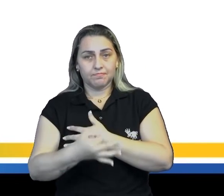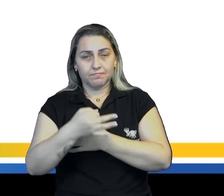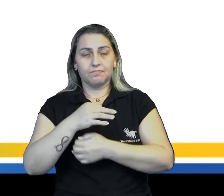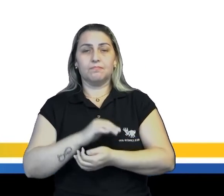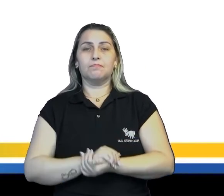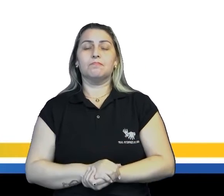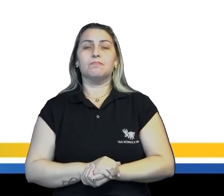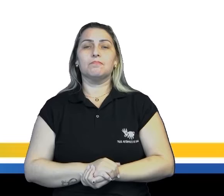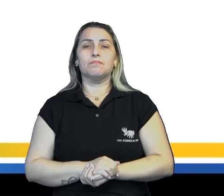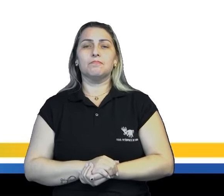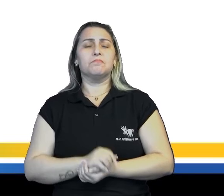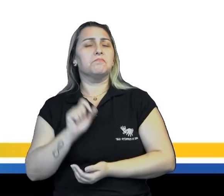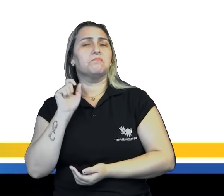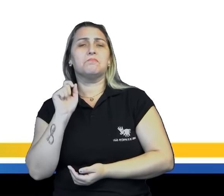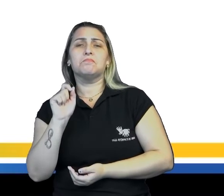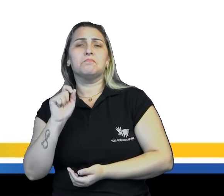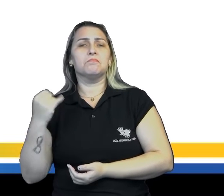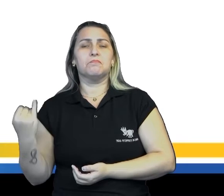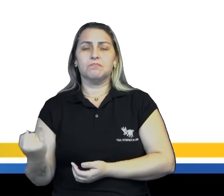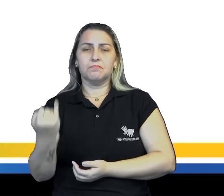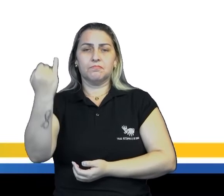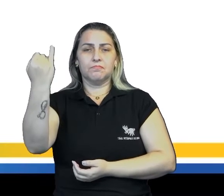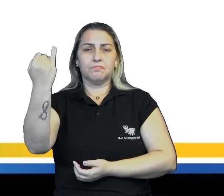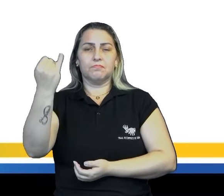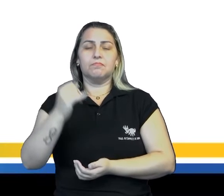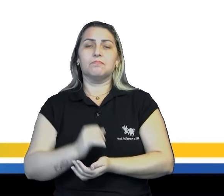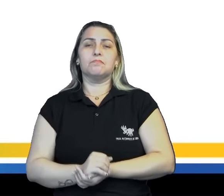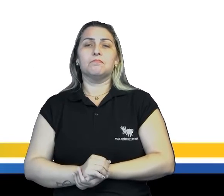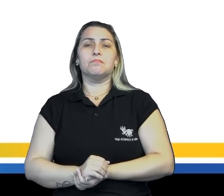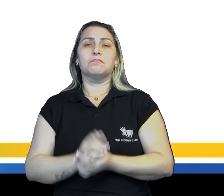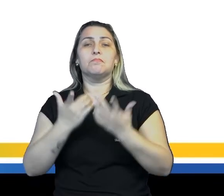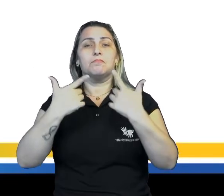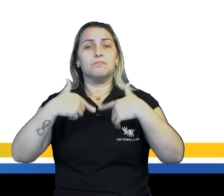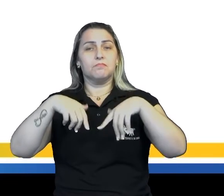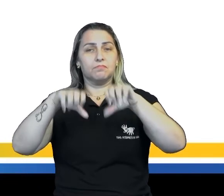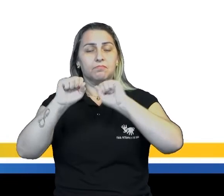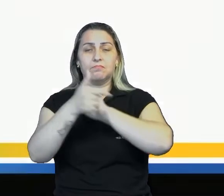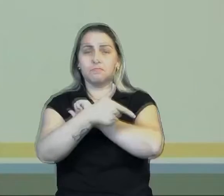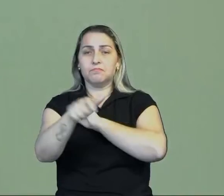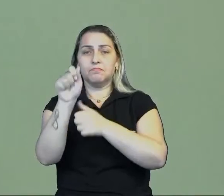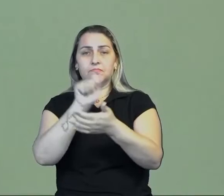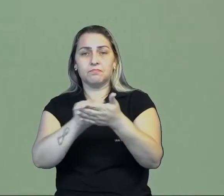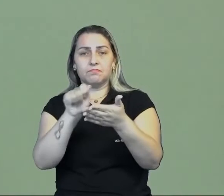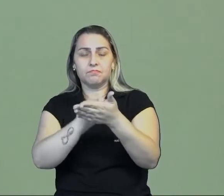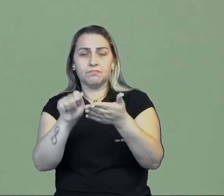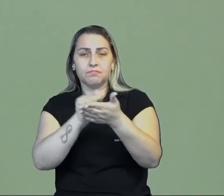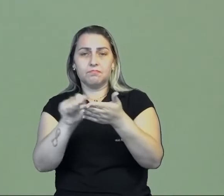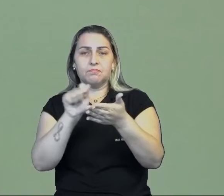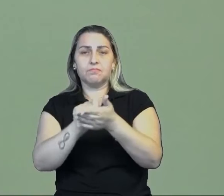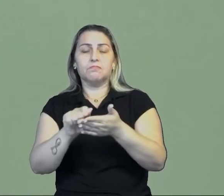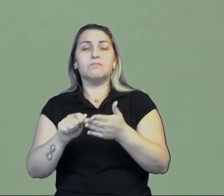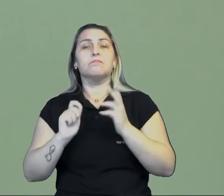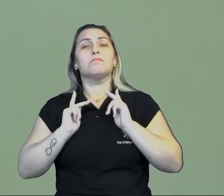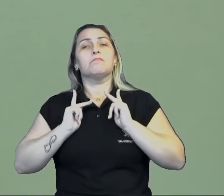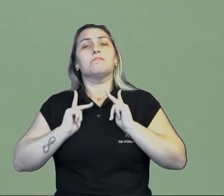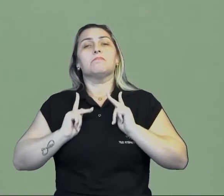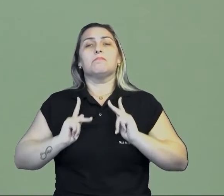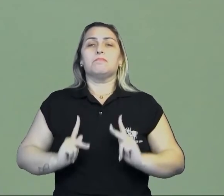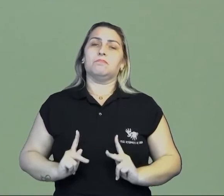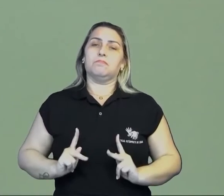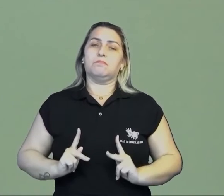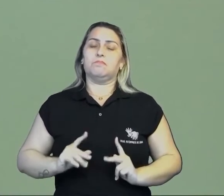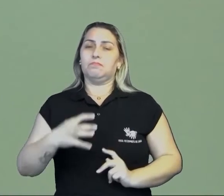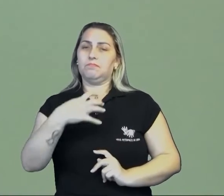Então, pessoal, o que é importante na linguagem não verbal? A nossa postura,